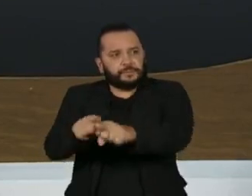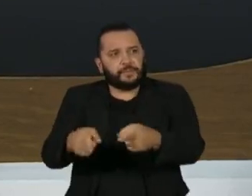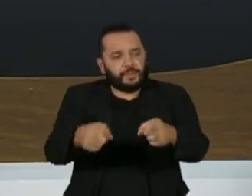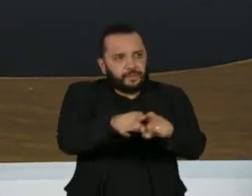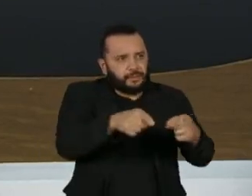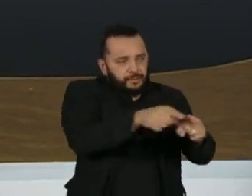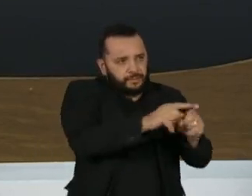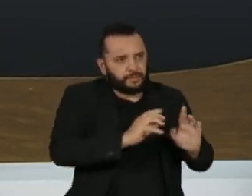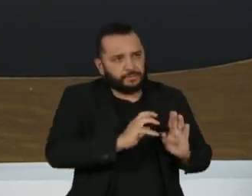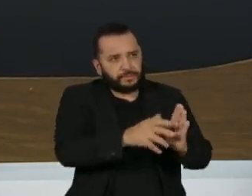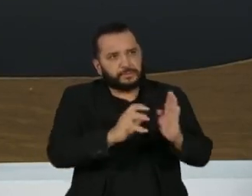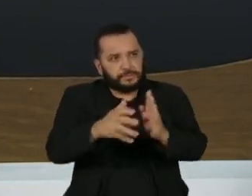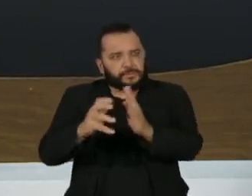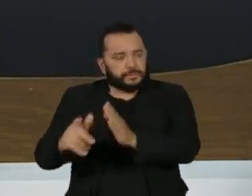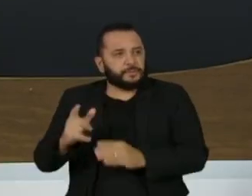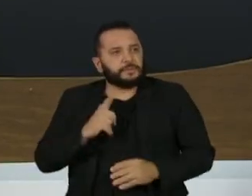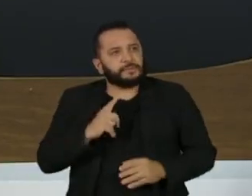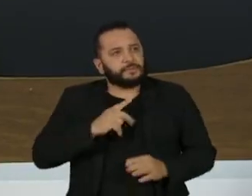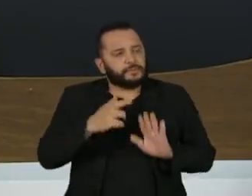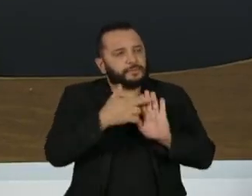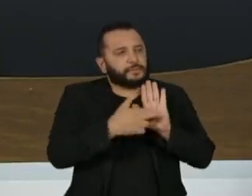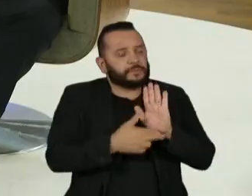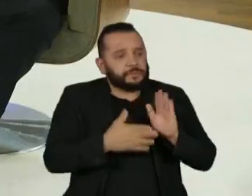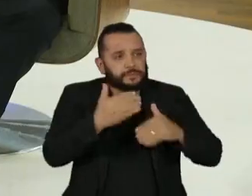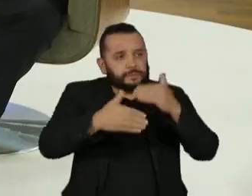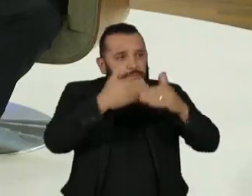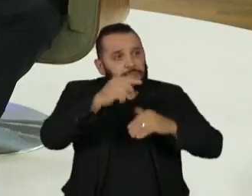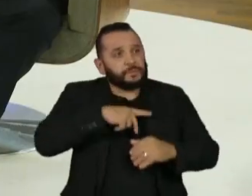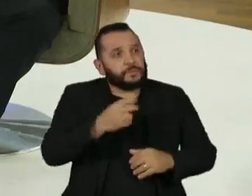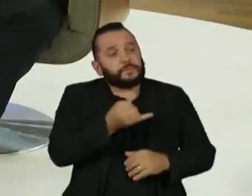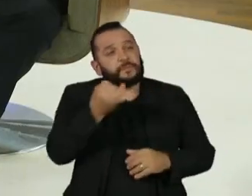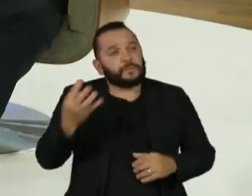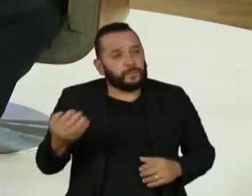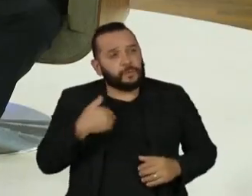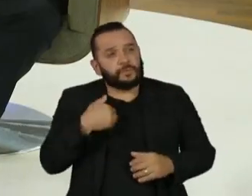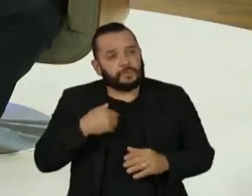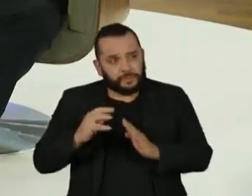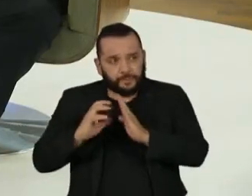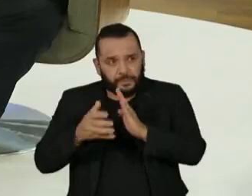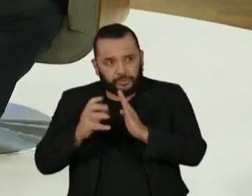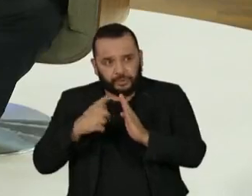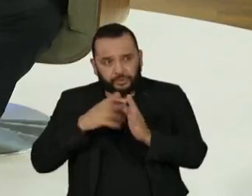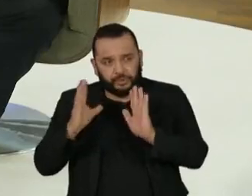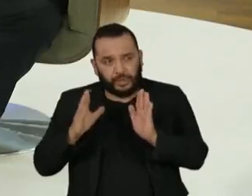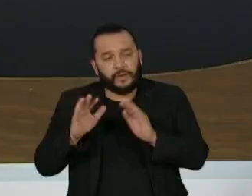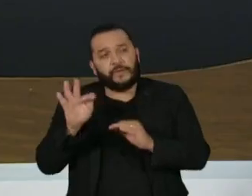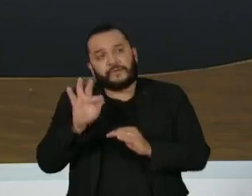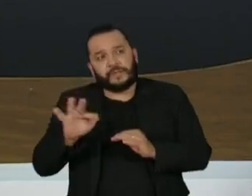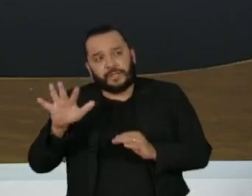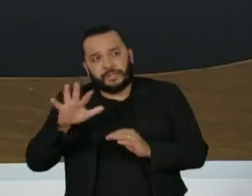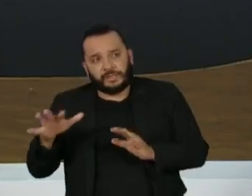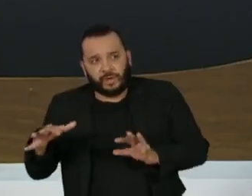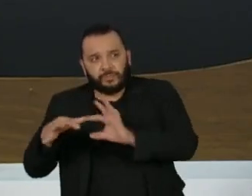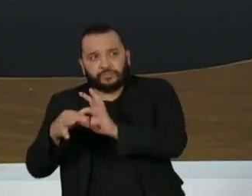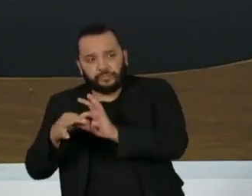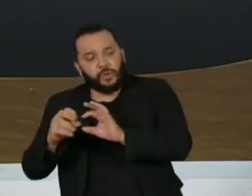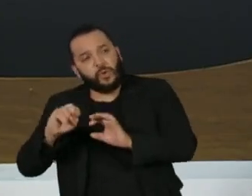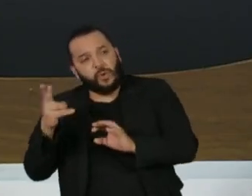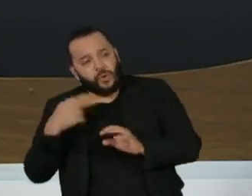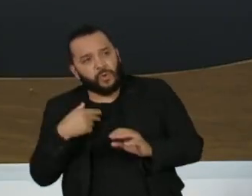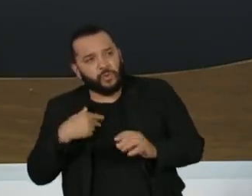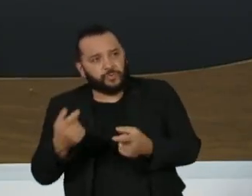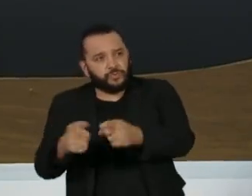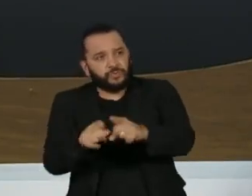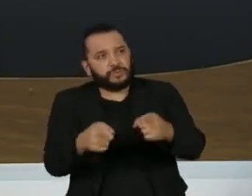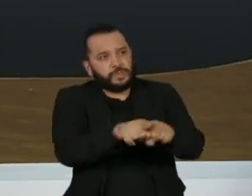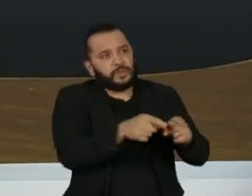tido ali algumas cláusulas de desempenho que tinham forçado partidos a buscar em federações ou fusões é que tipo de movimento o Senhor espera